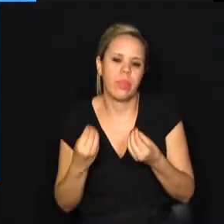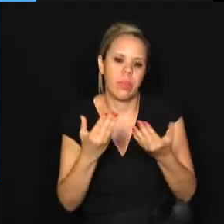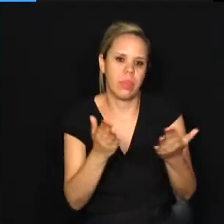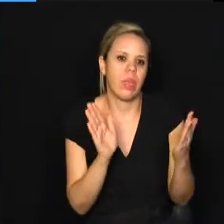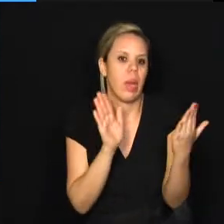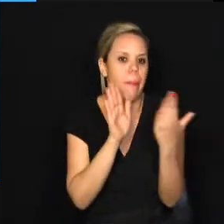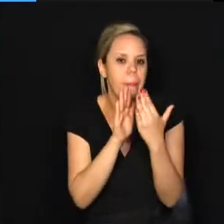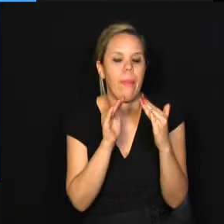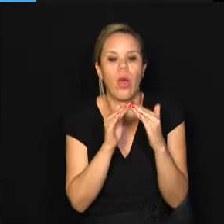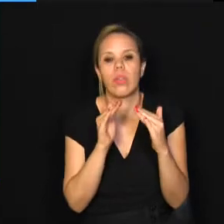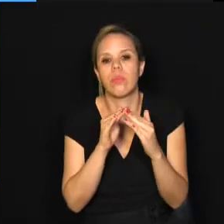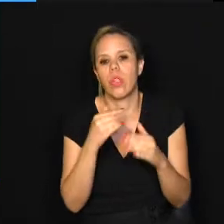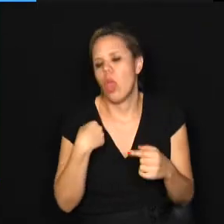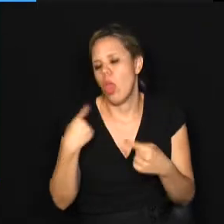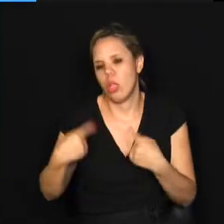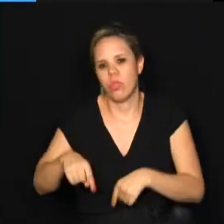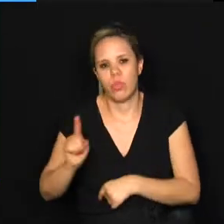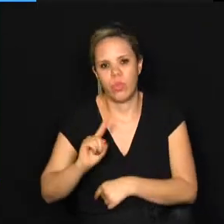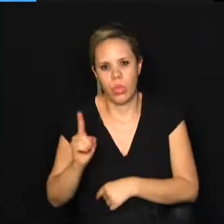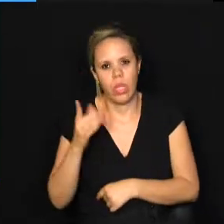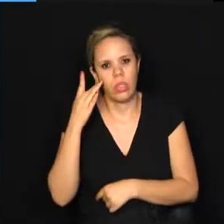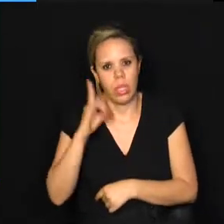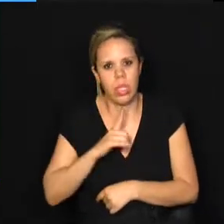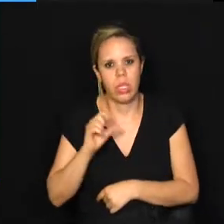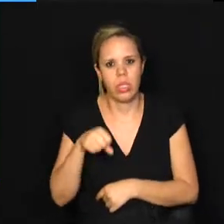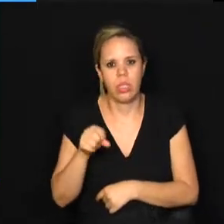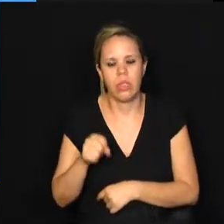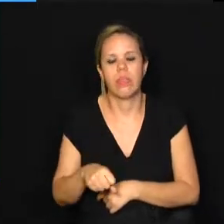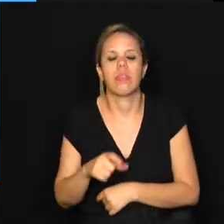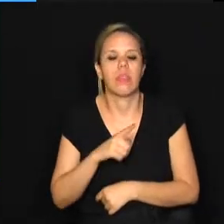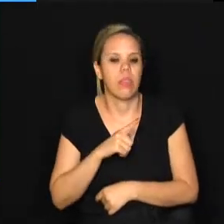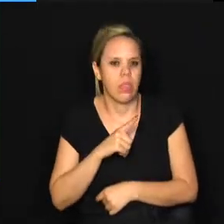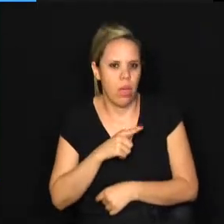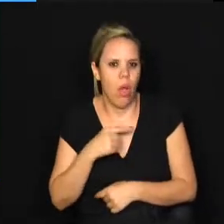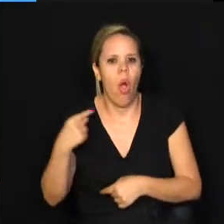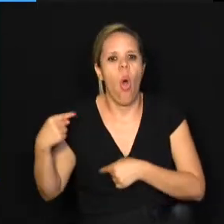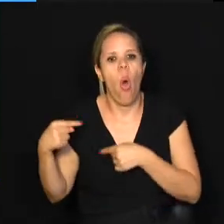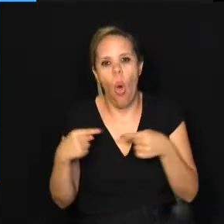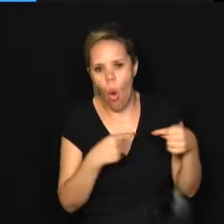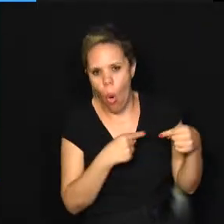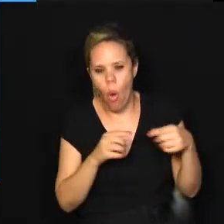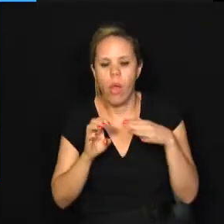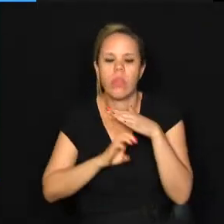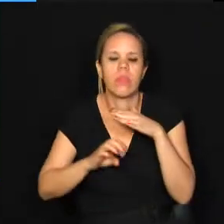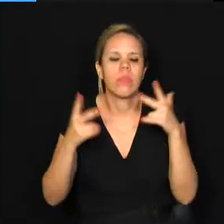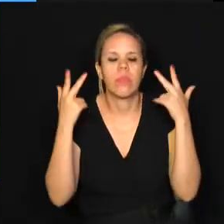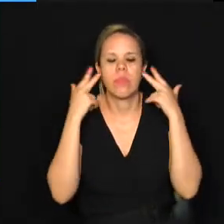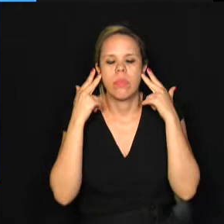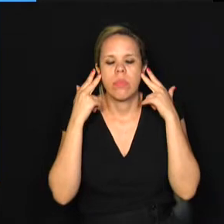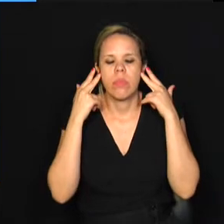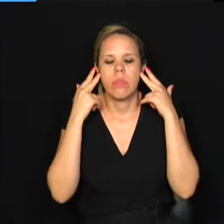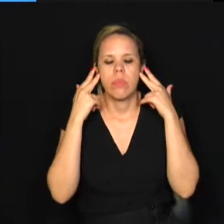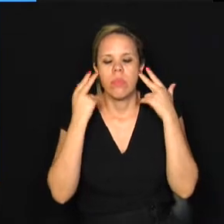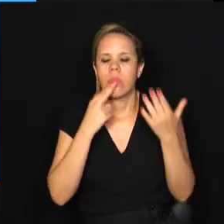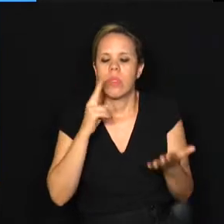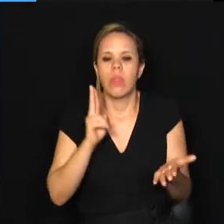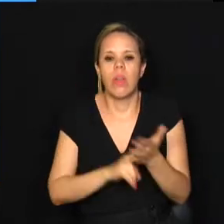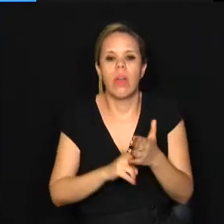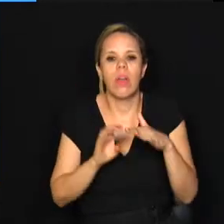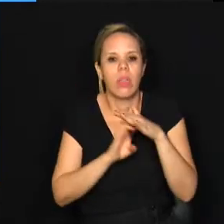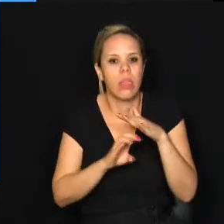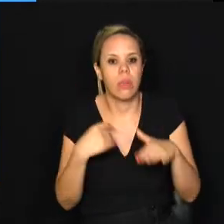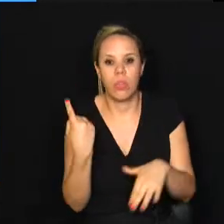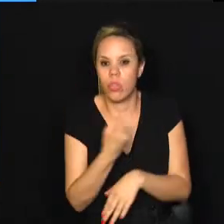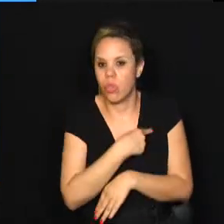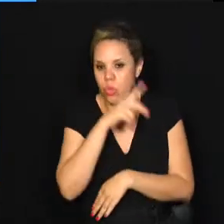tudo mais, não sou contra. Acho que tem que ter sim a concorrência normal, só que os Correios é uma empresa nossa, é uma